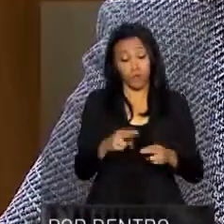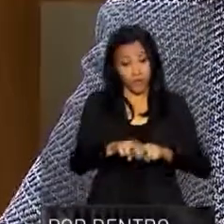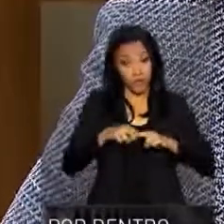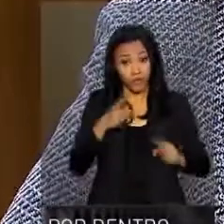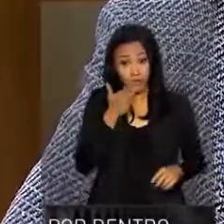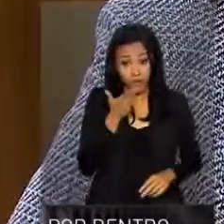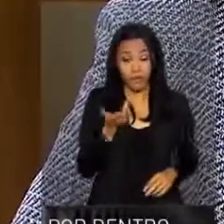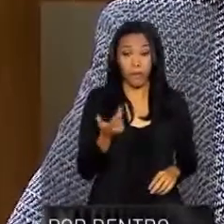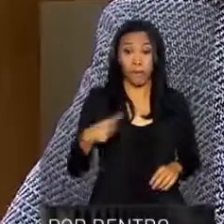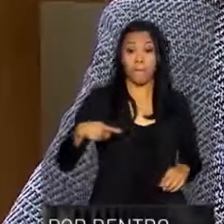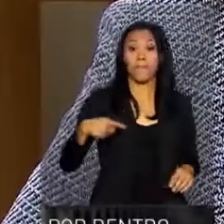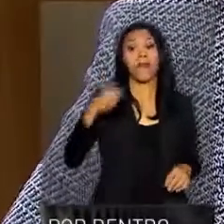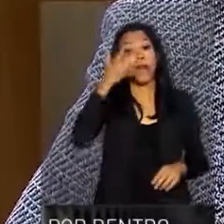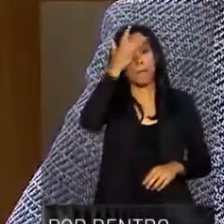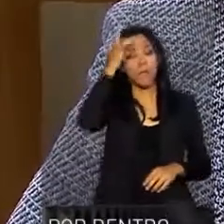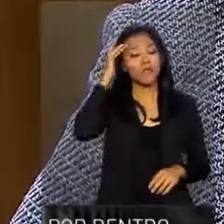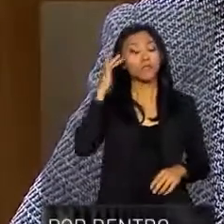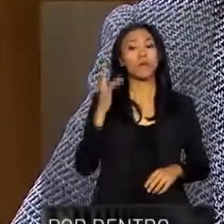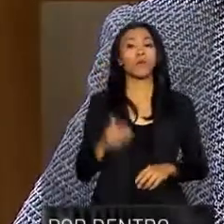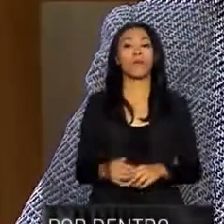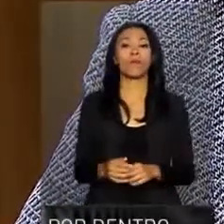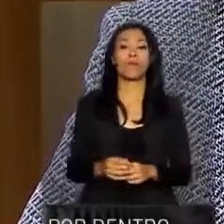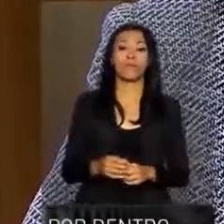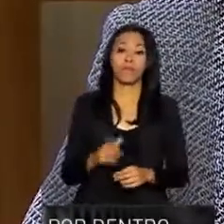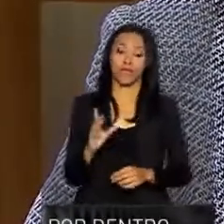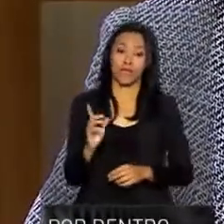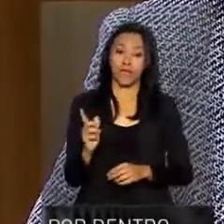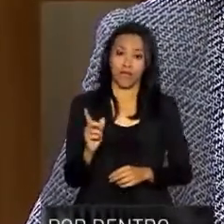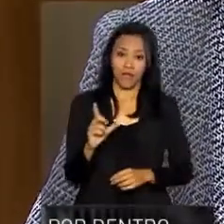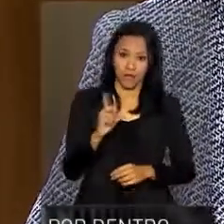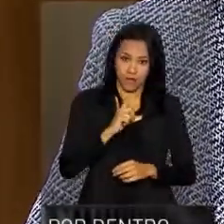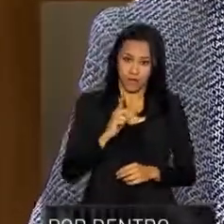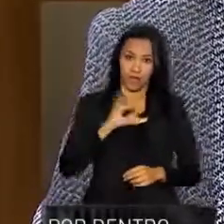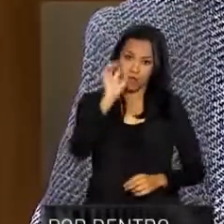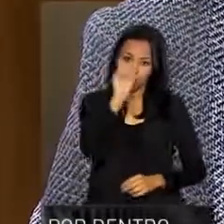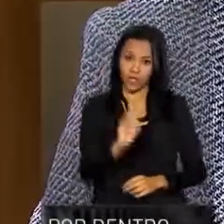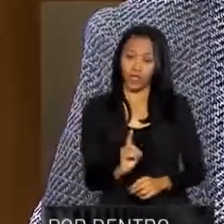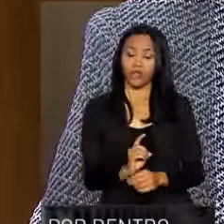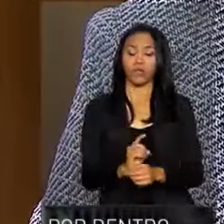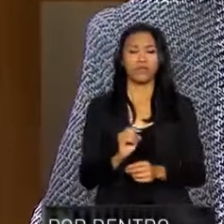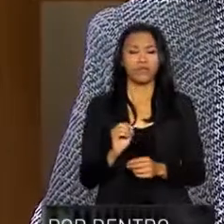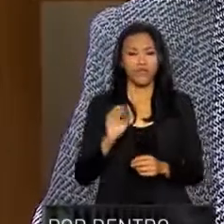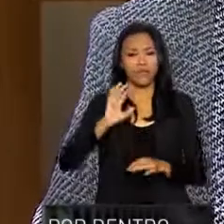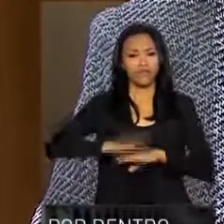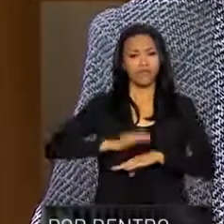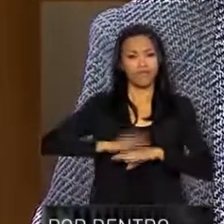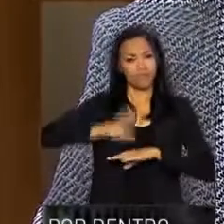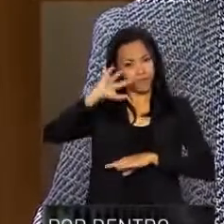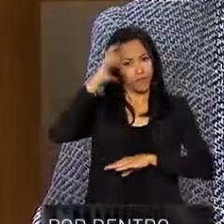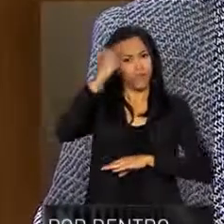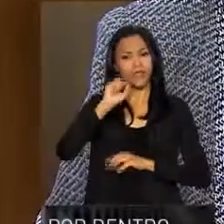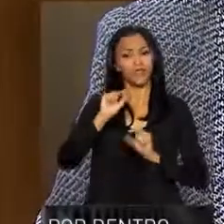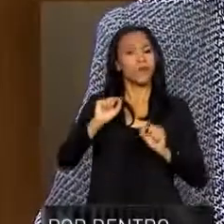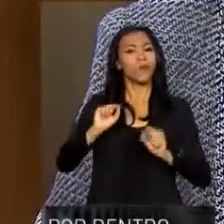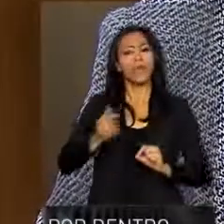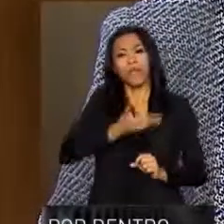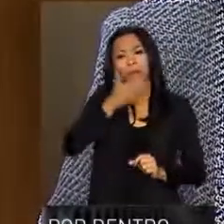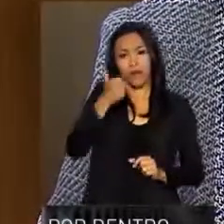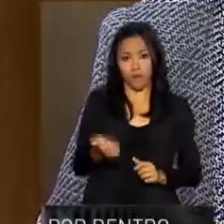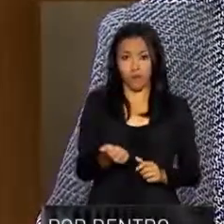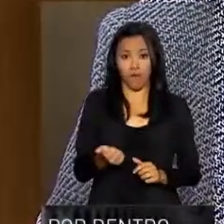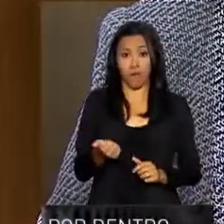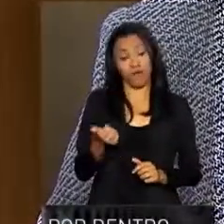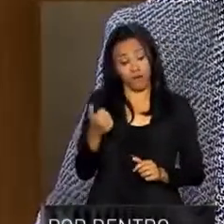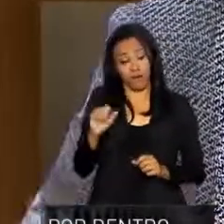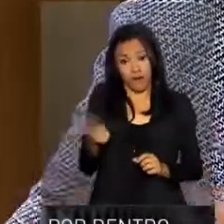pessoa tem o direito de decidir o que é melhor para a sua vida dentro claro nós fizemos dentro de uma questão